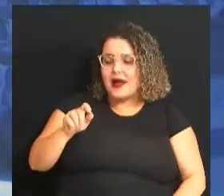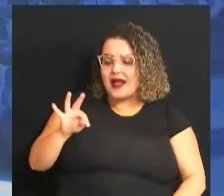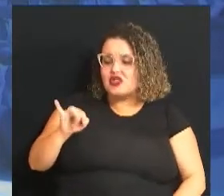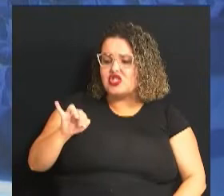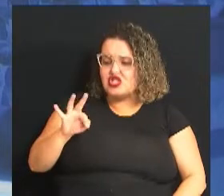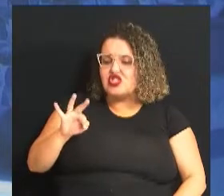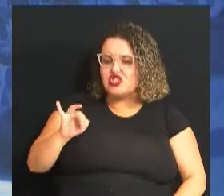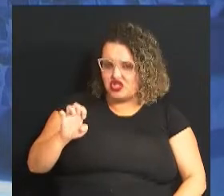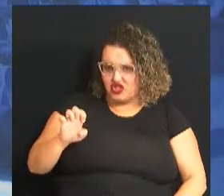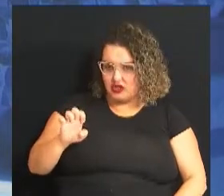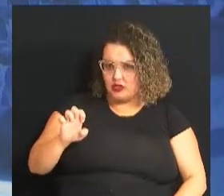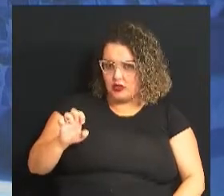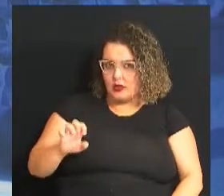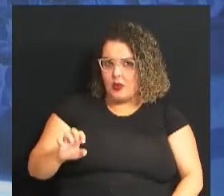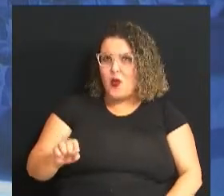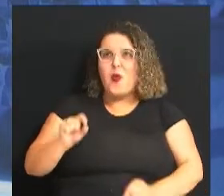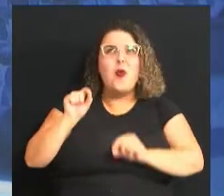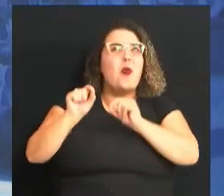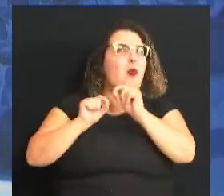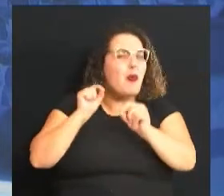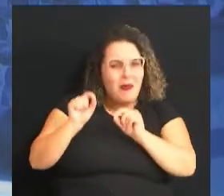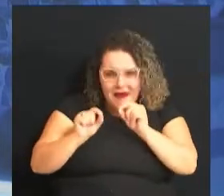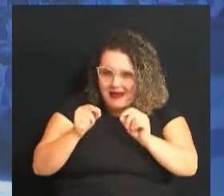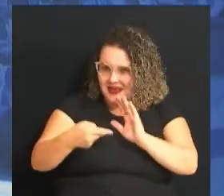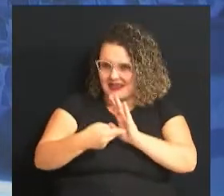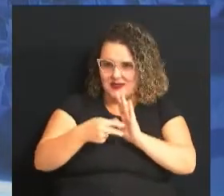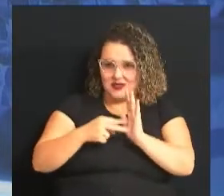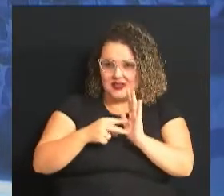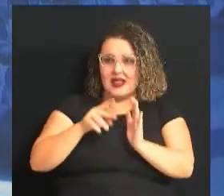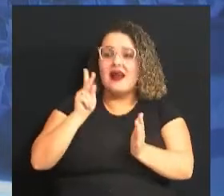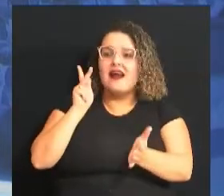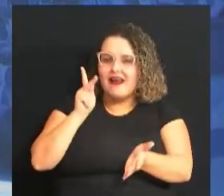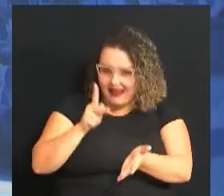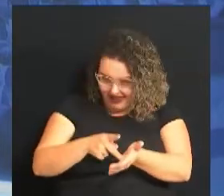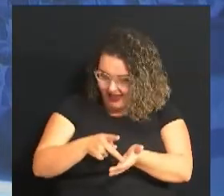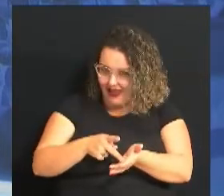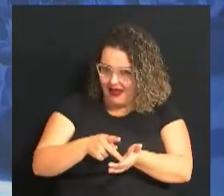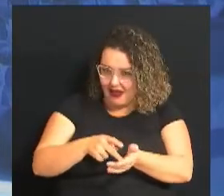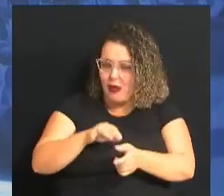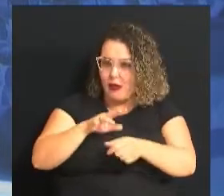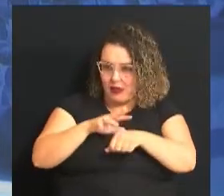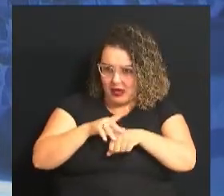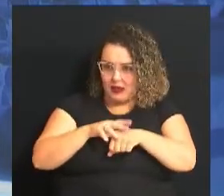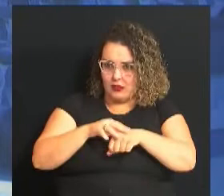geral, o que é hepatite e se ela realmente é considerada uma doença?